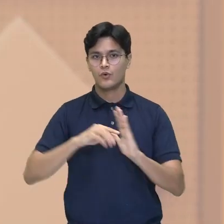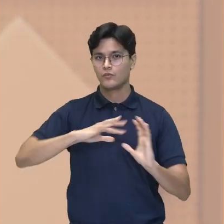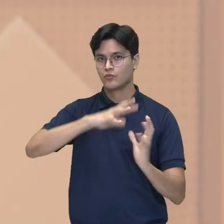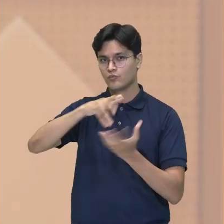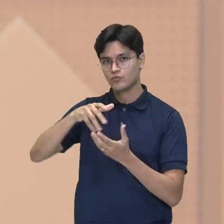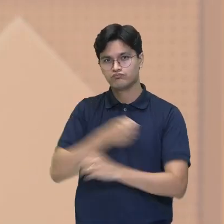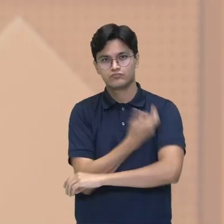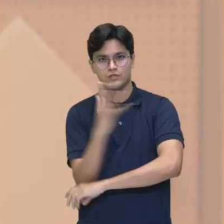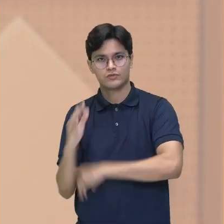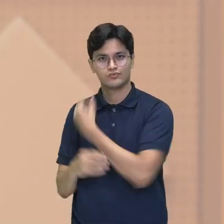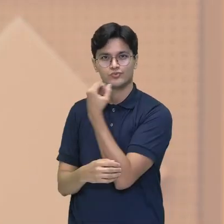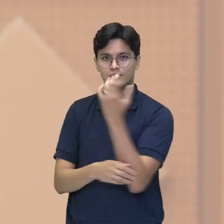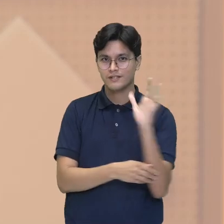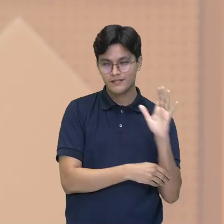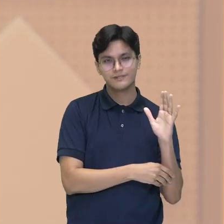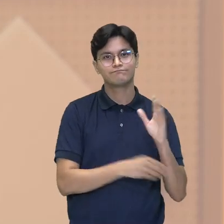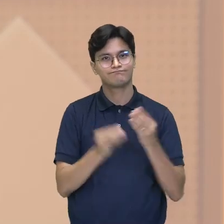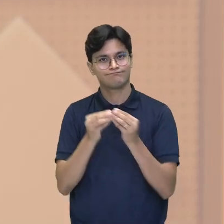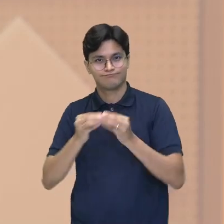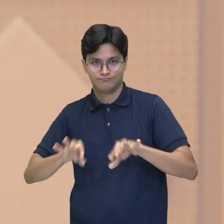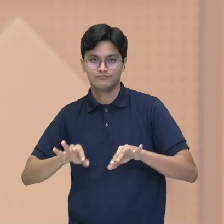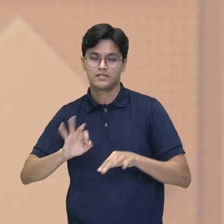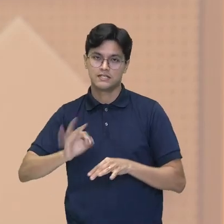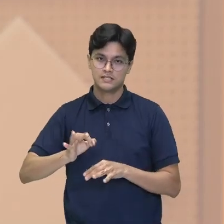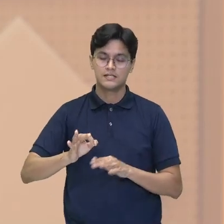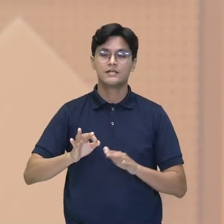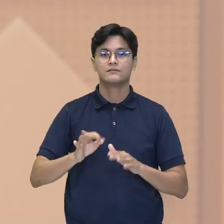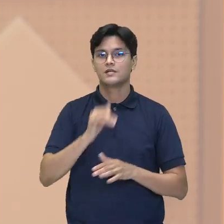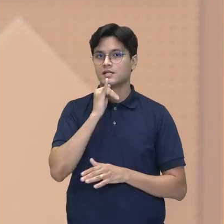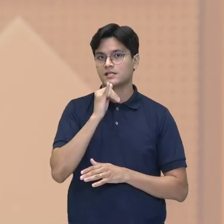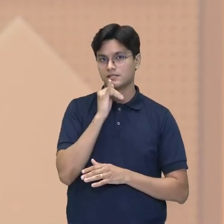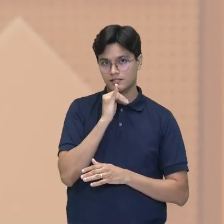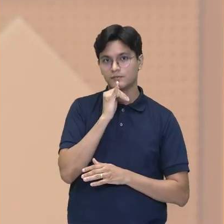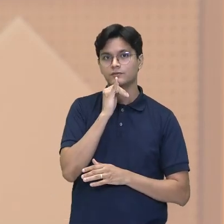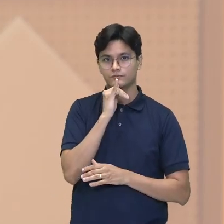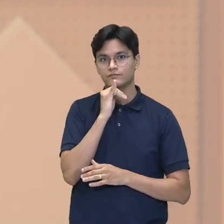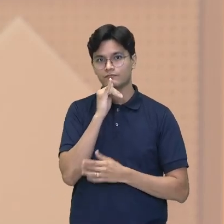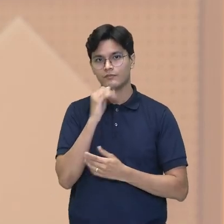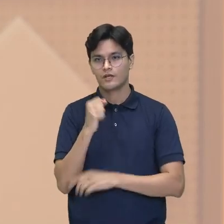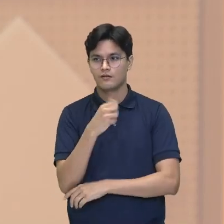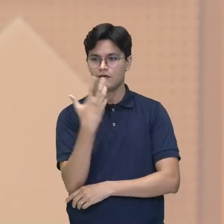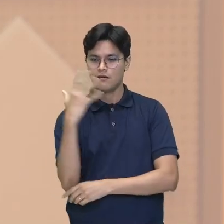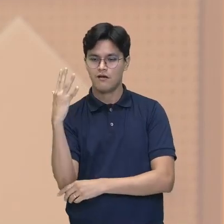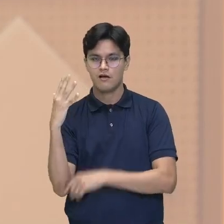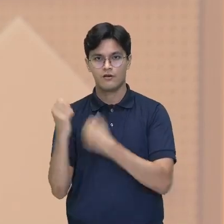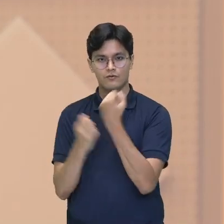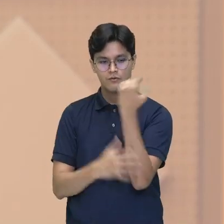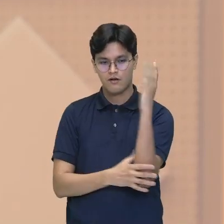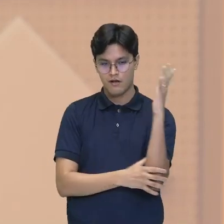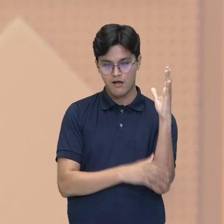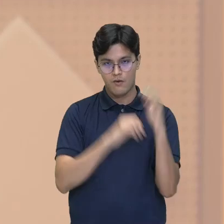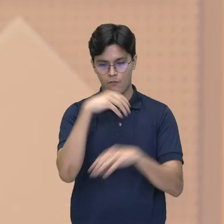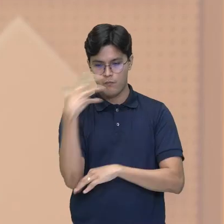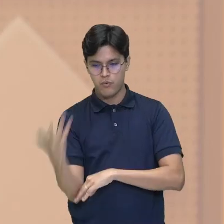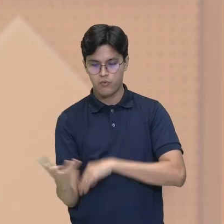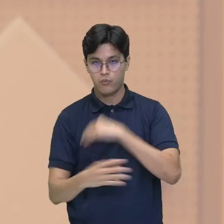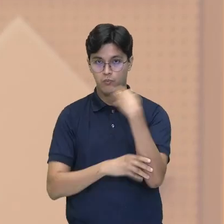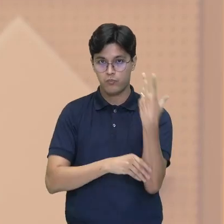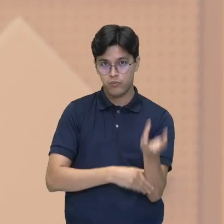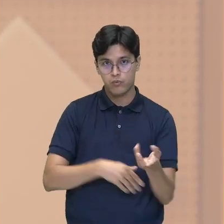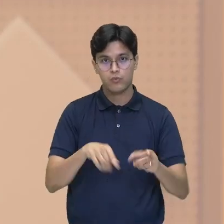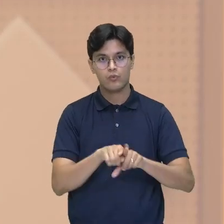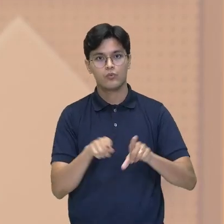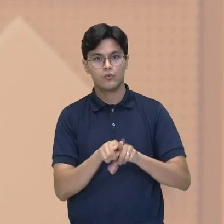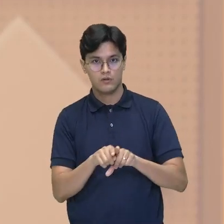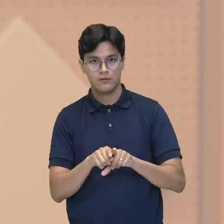o desmatamento, o aquecimento global, são situações que foram geradas justamente pela ação humana, que não